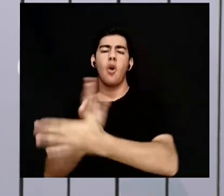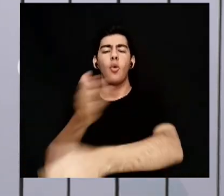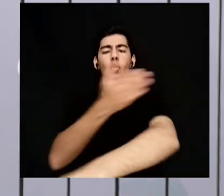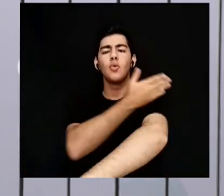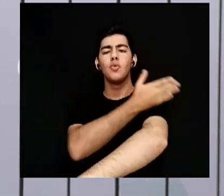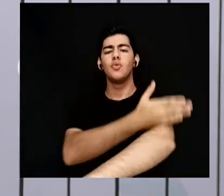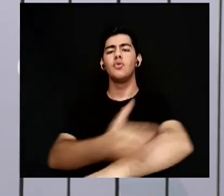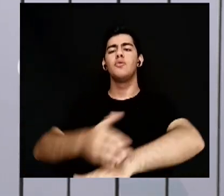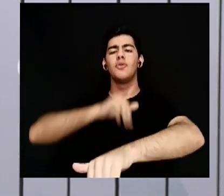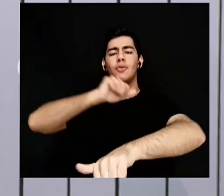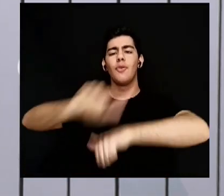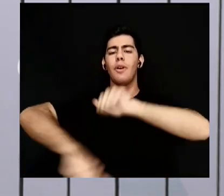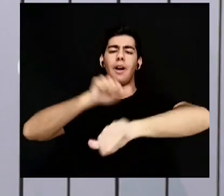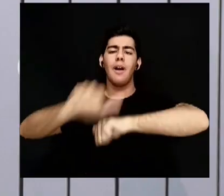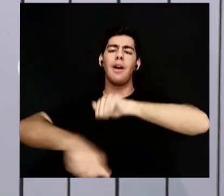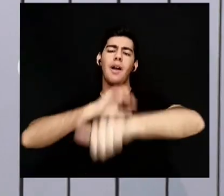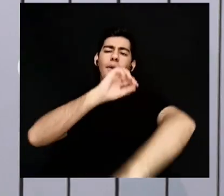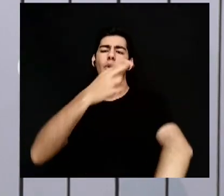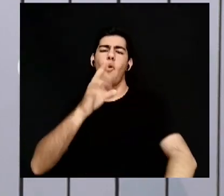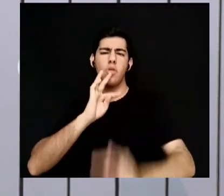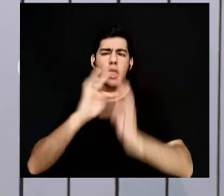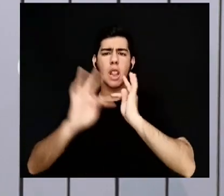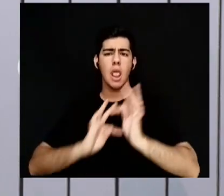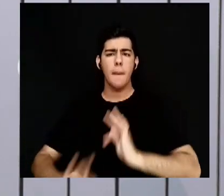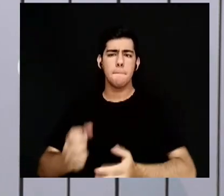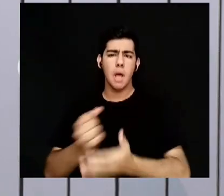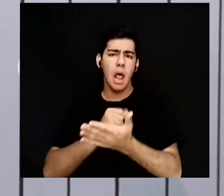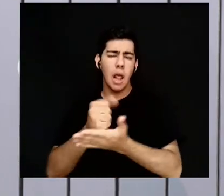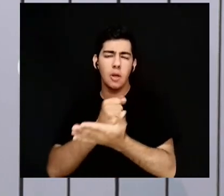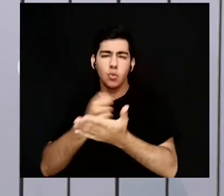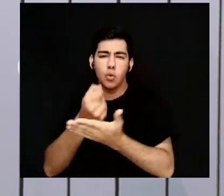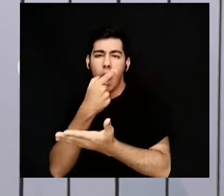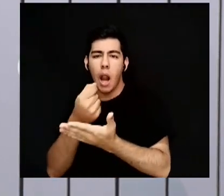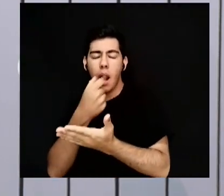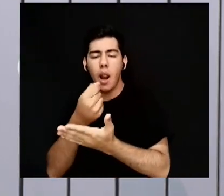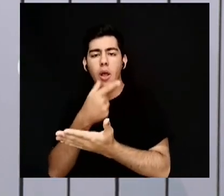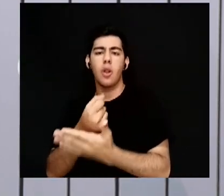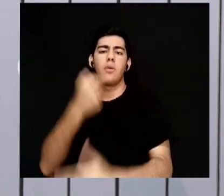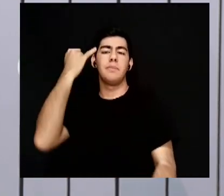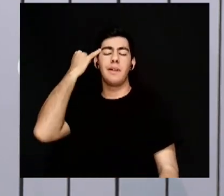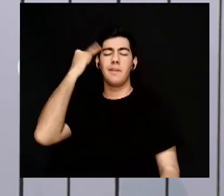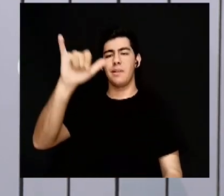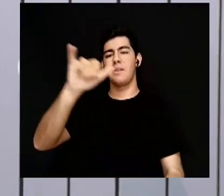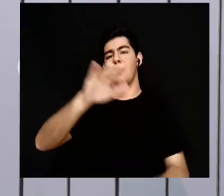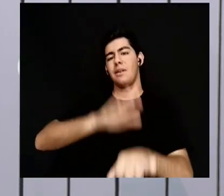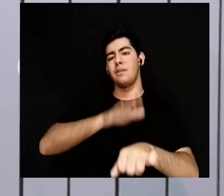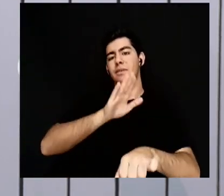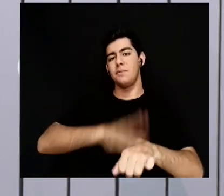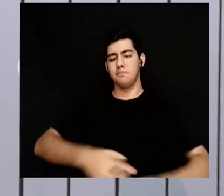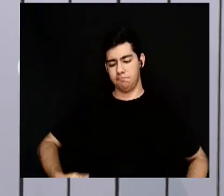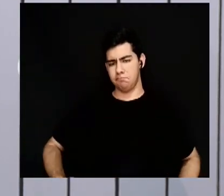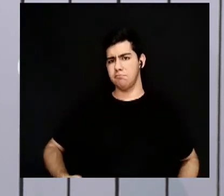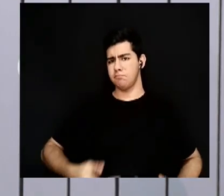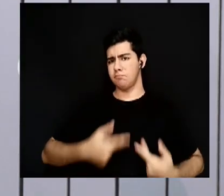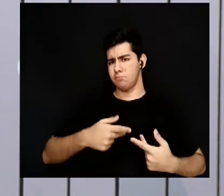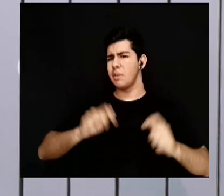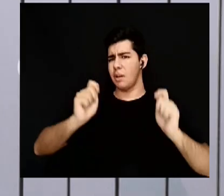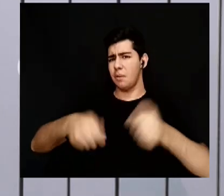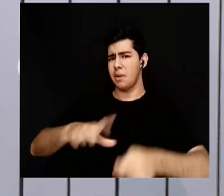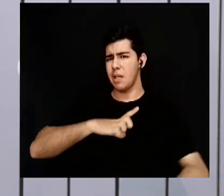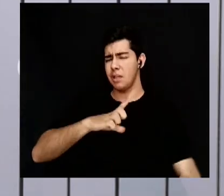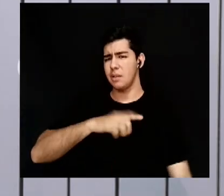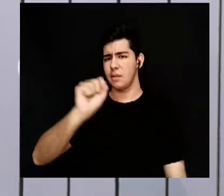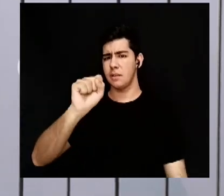tratamentos medicamentosos, sem a necessidade de fazer aí uma cirurgia? Existe a possibilidade de a gente